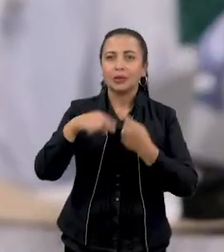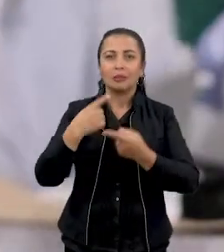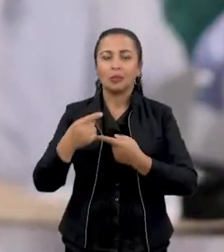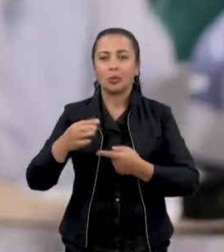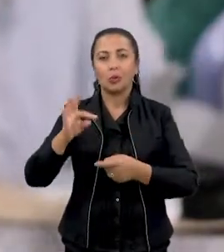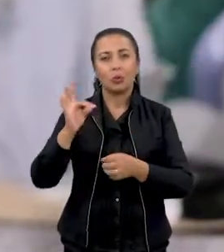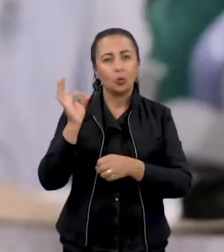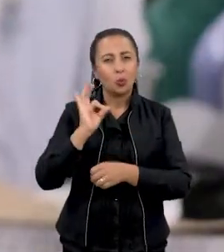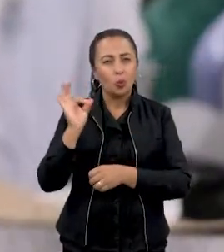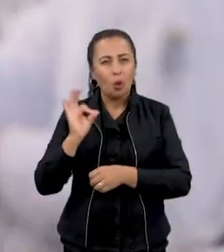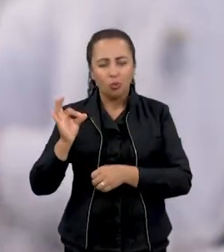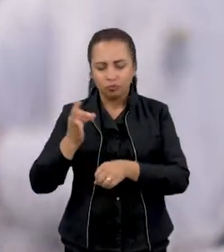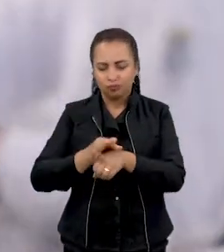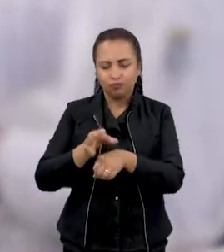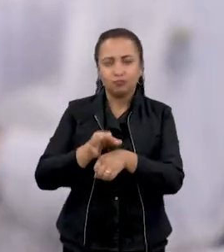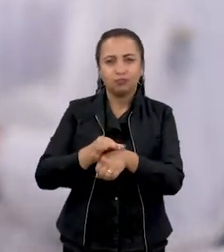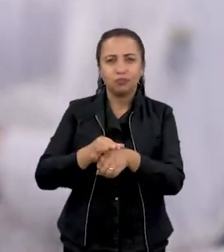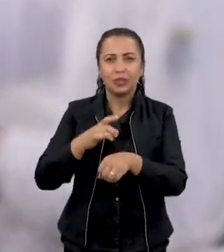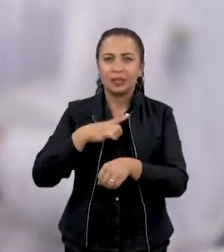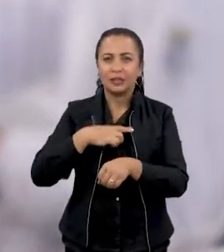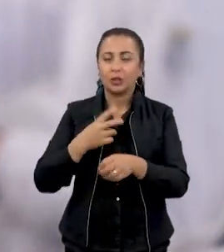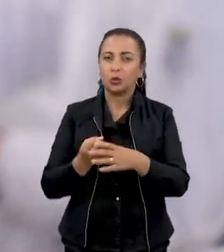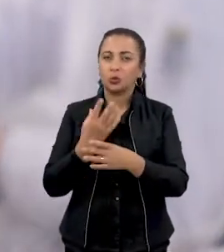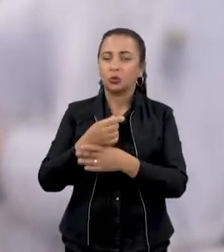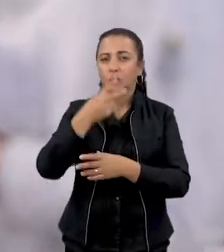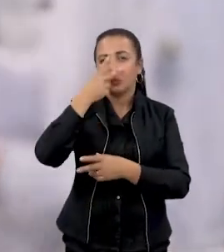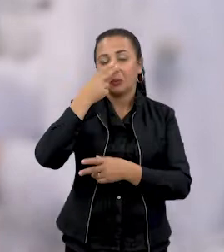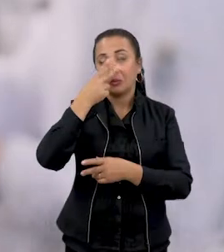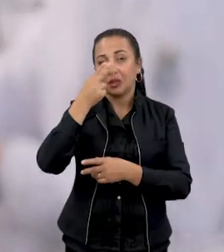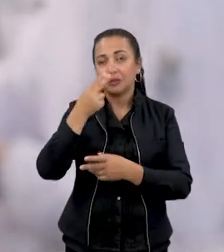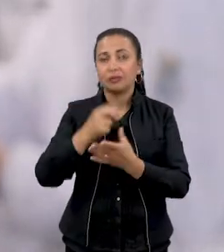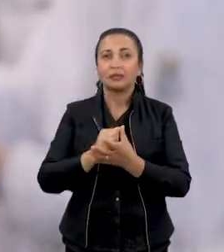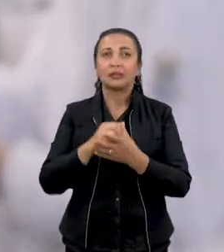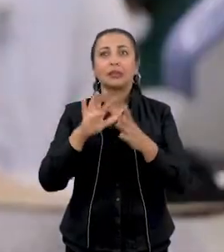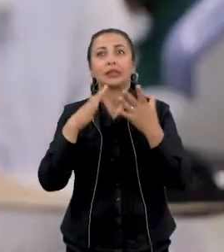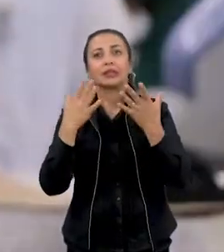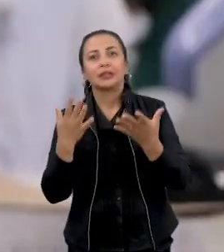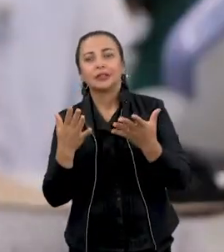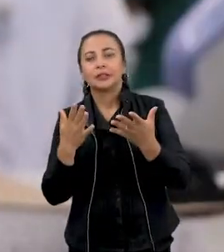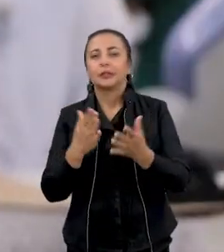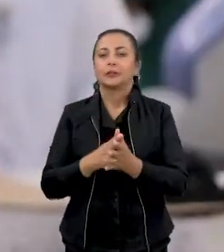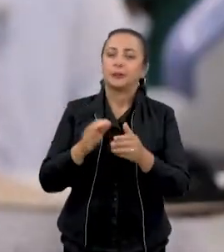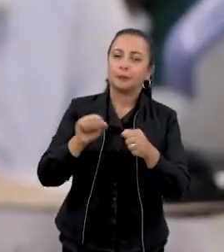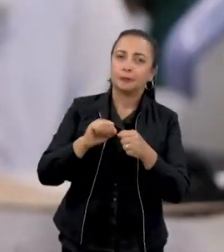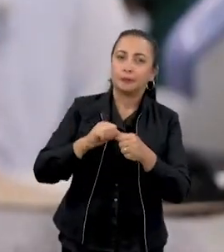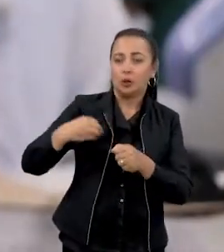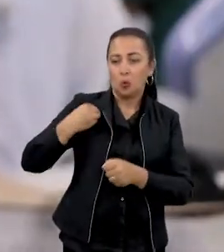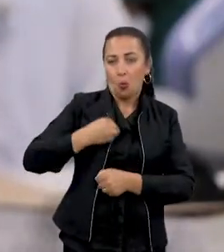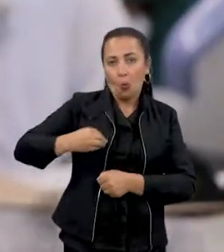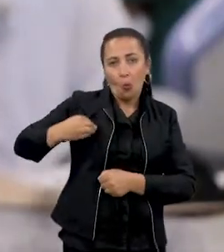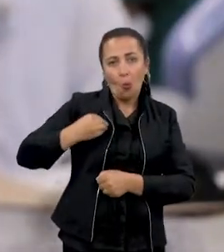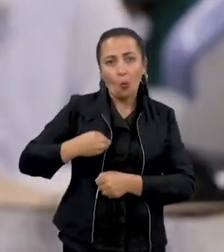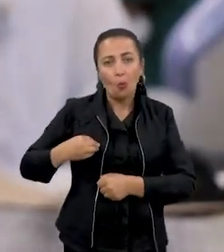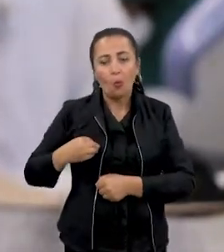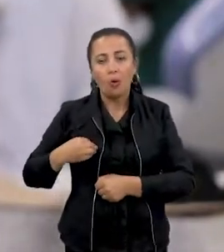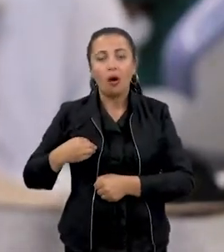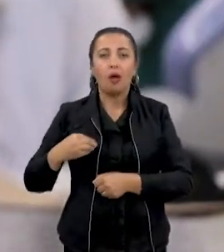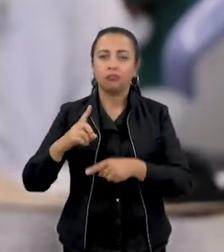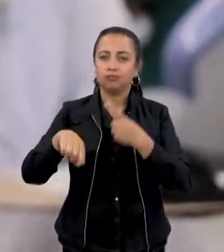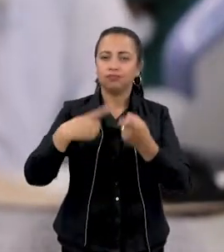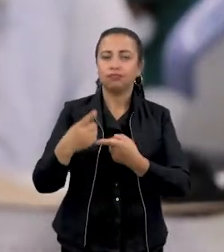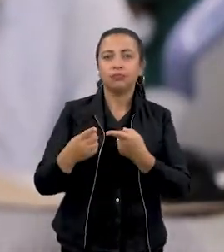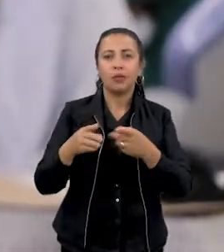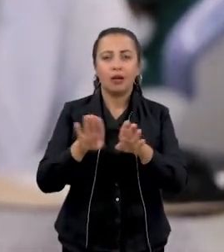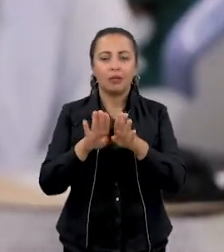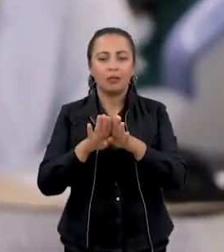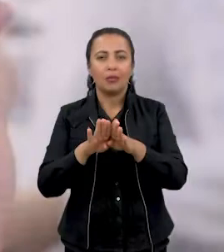de um nódulozinho, um nódulo que surgiu no meu peito. Aí eu fiz uma ultrassom, aí